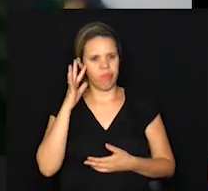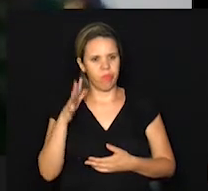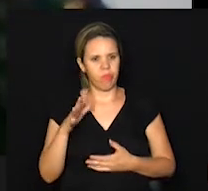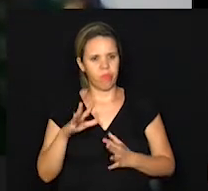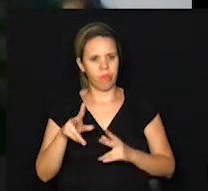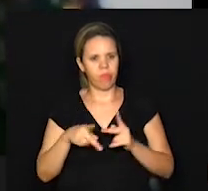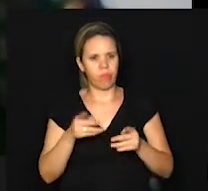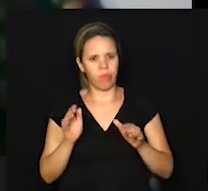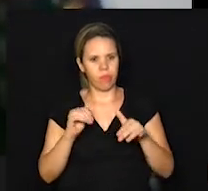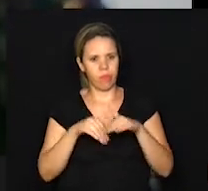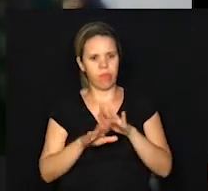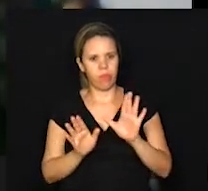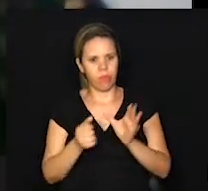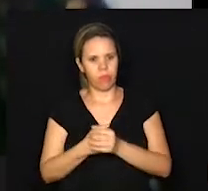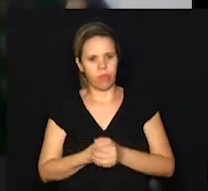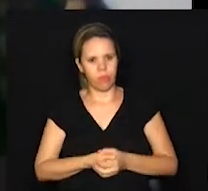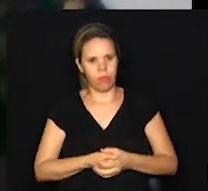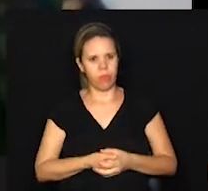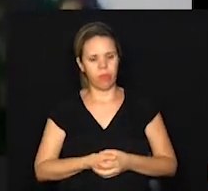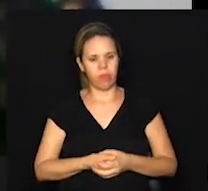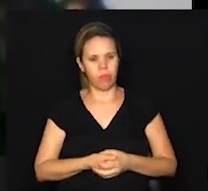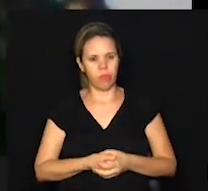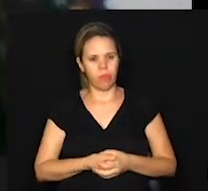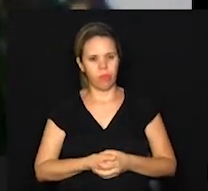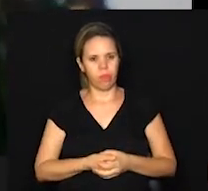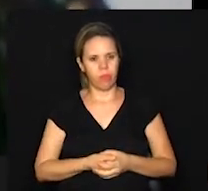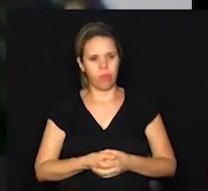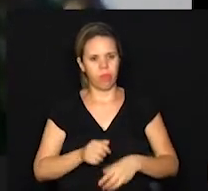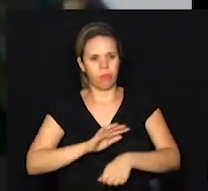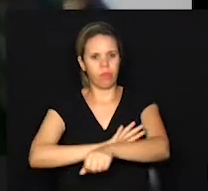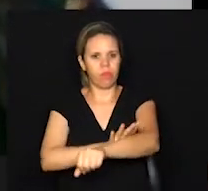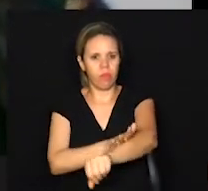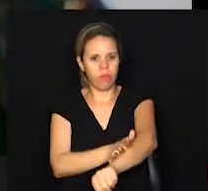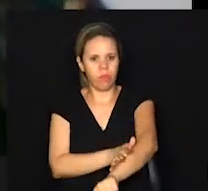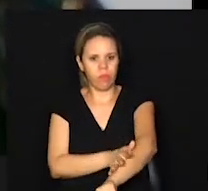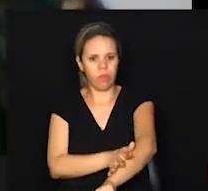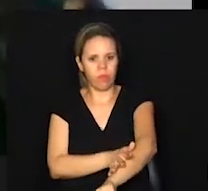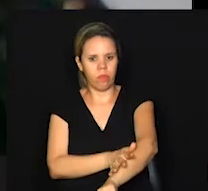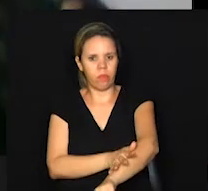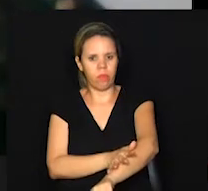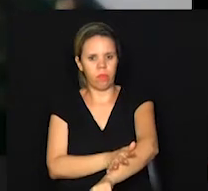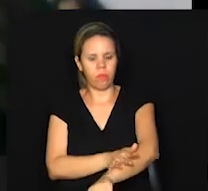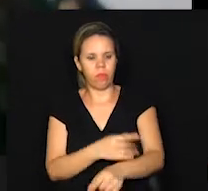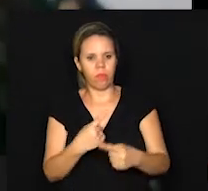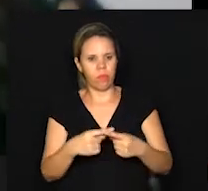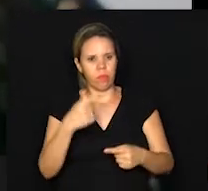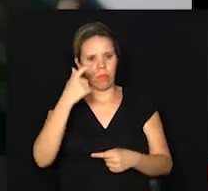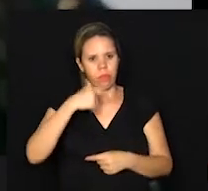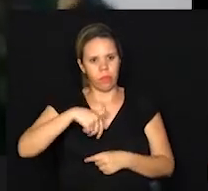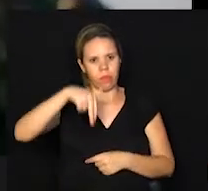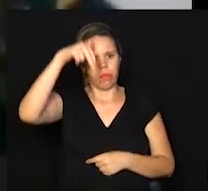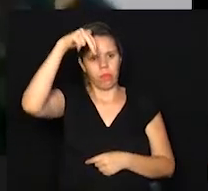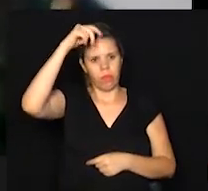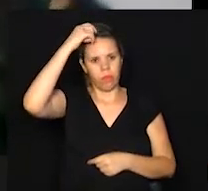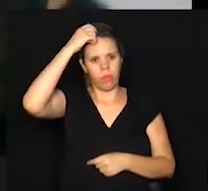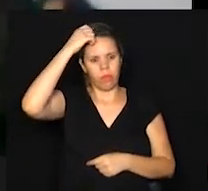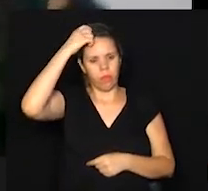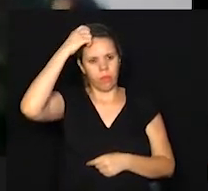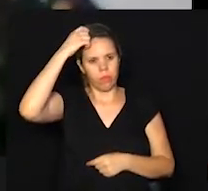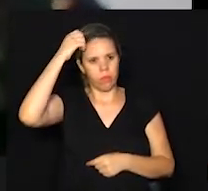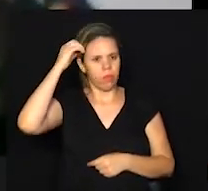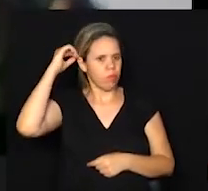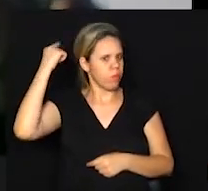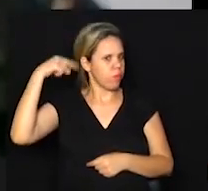jogado embaixo de um tapete. E é racismo, é porque eu sou nordestina, é porque o nosso